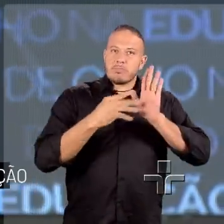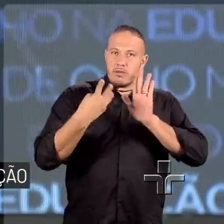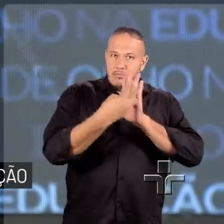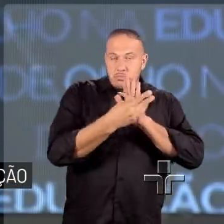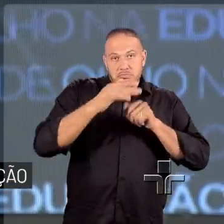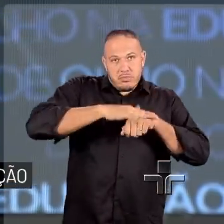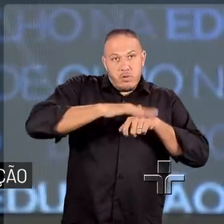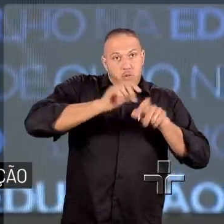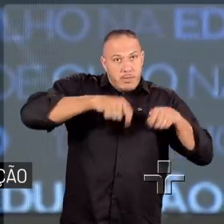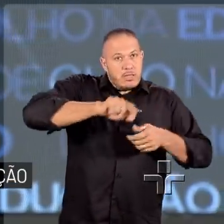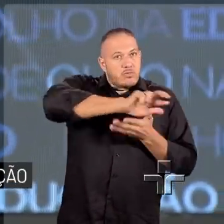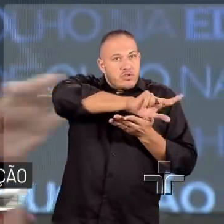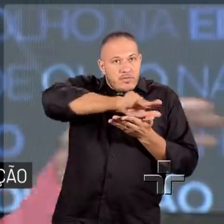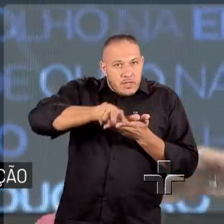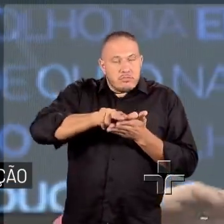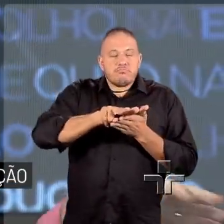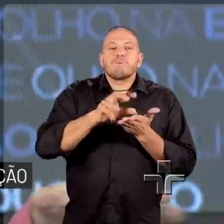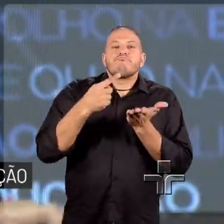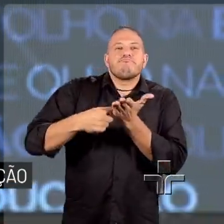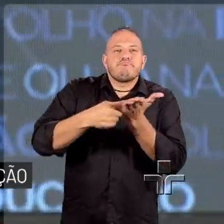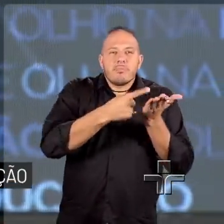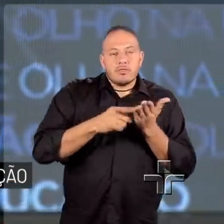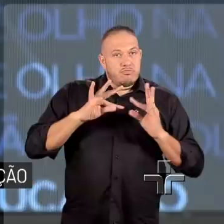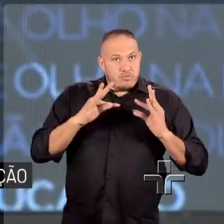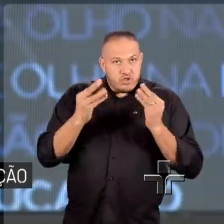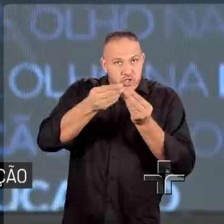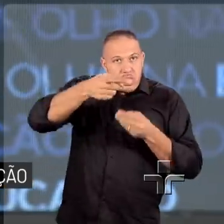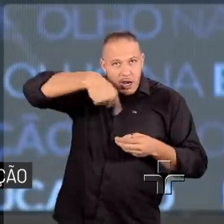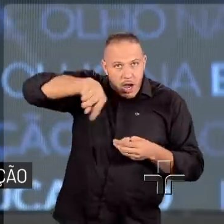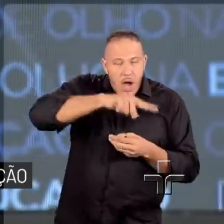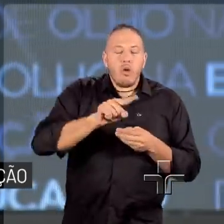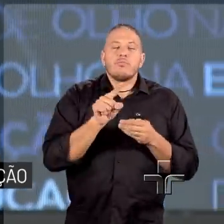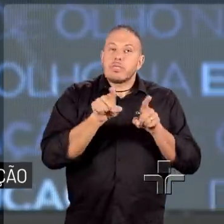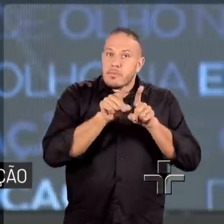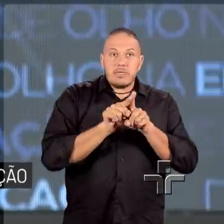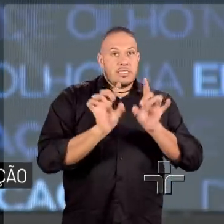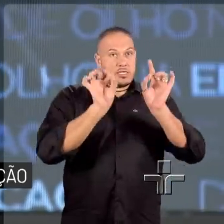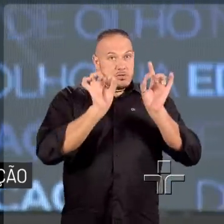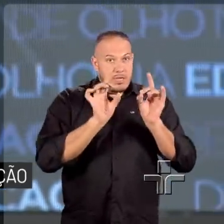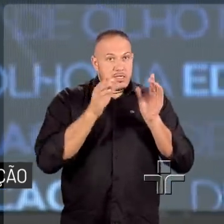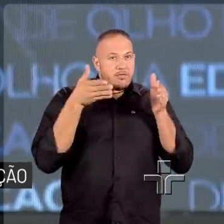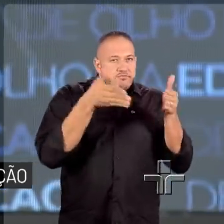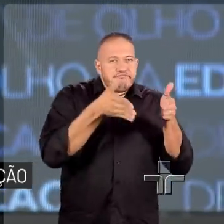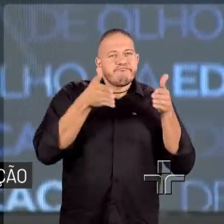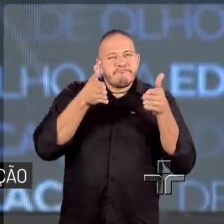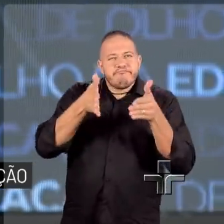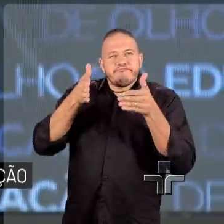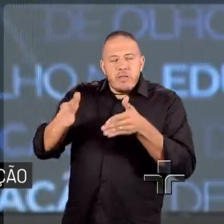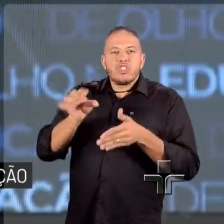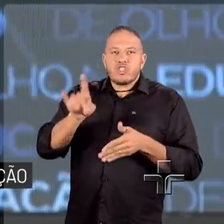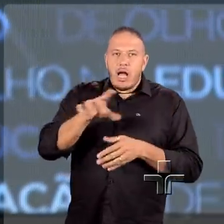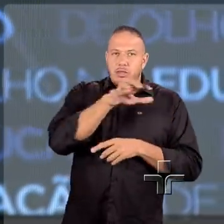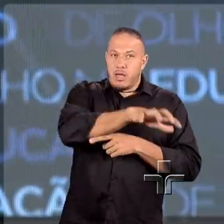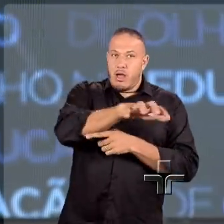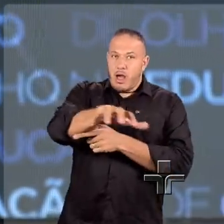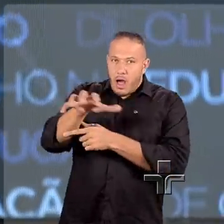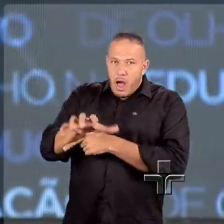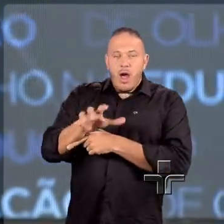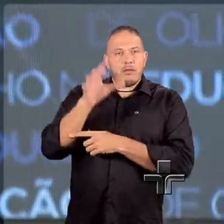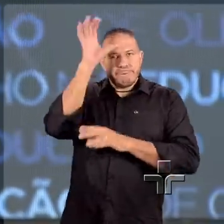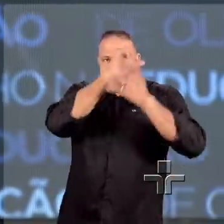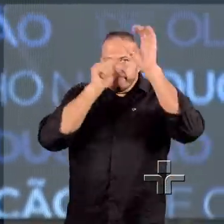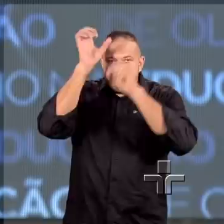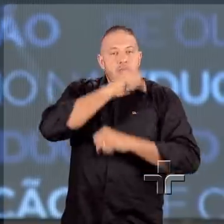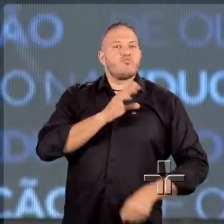competências, que estabelece as competências gerais e as competências específicas de cada uma das áreas do